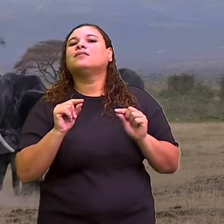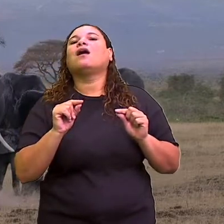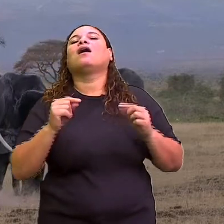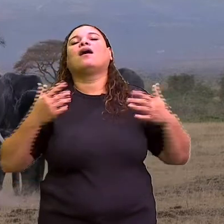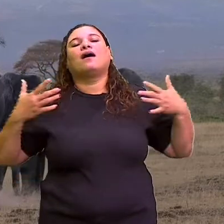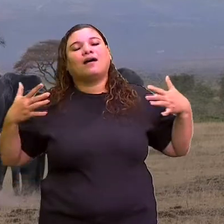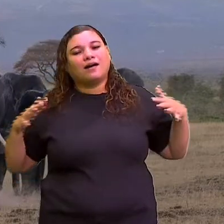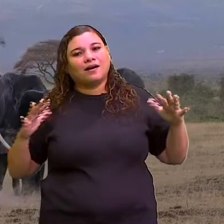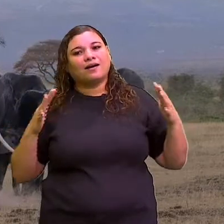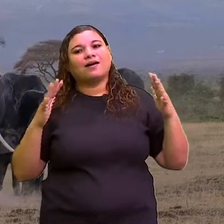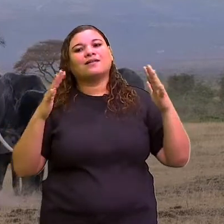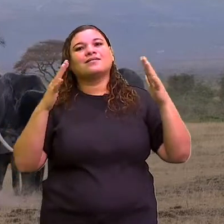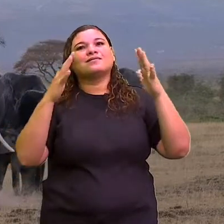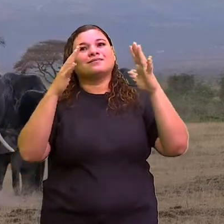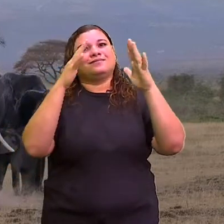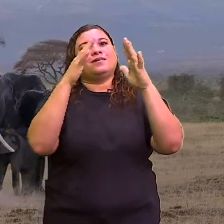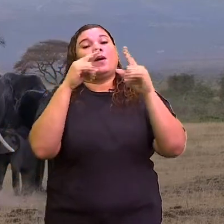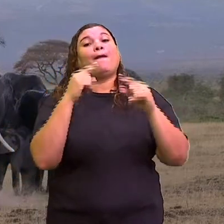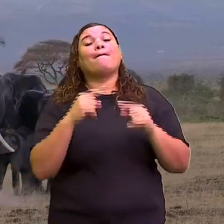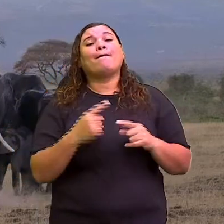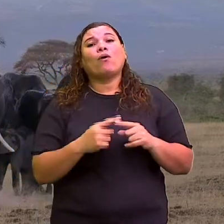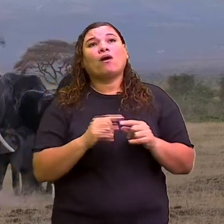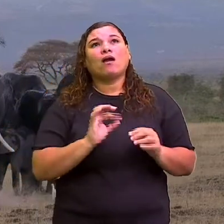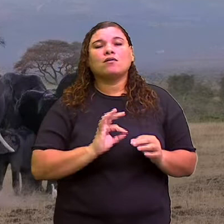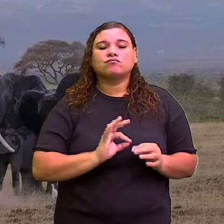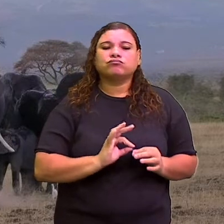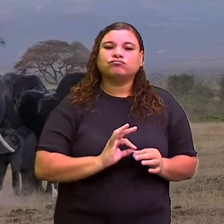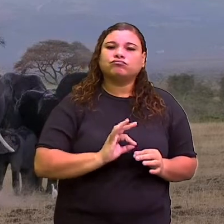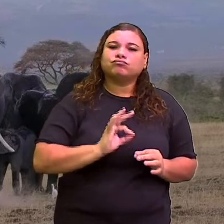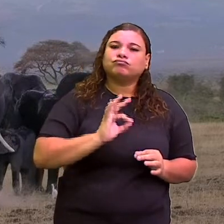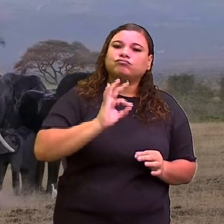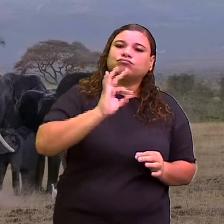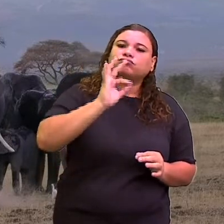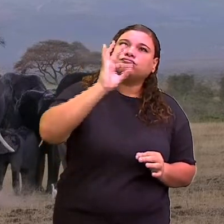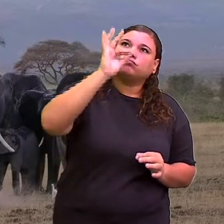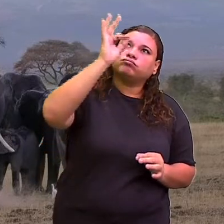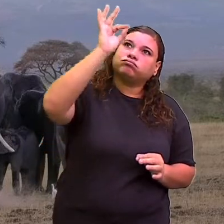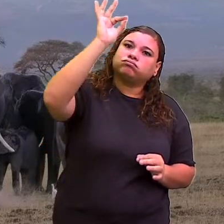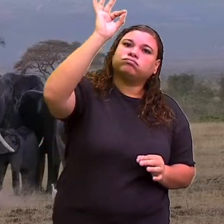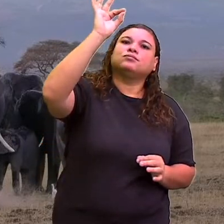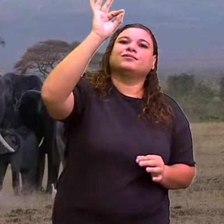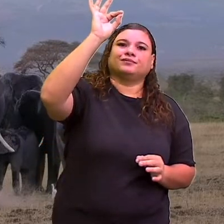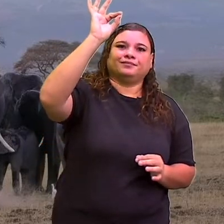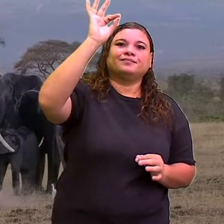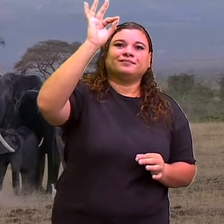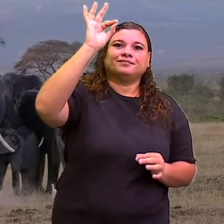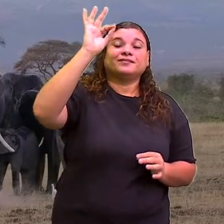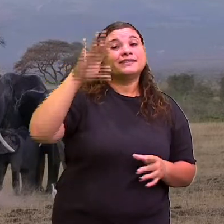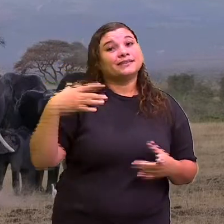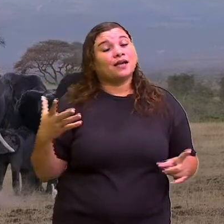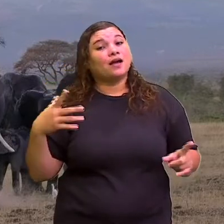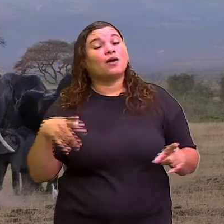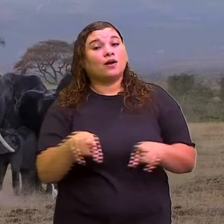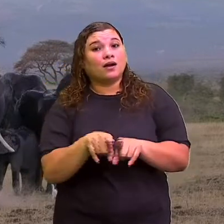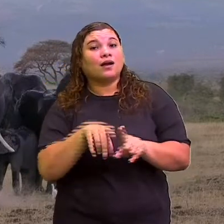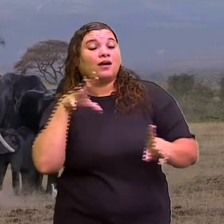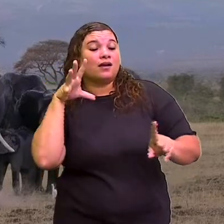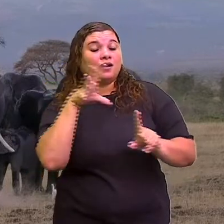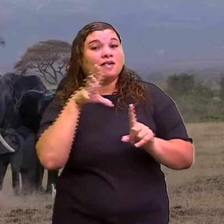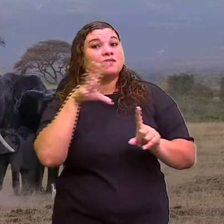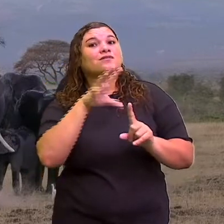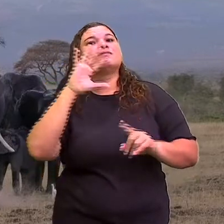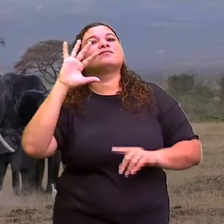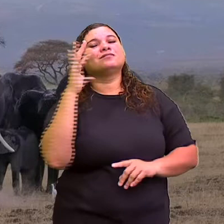Mas a altitude também influencia grandemente no clima.